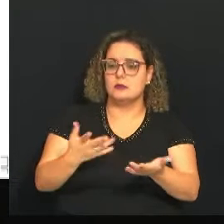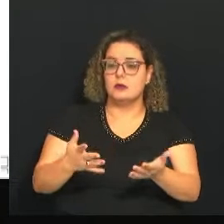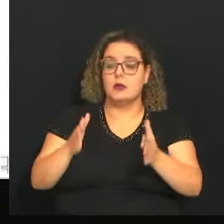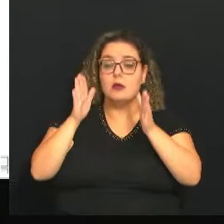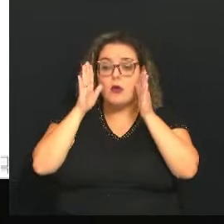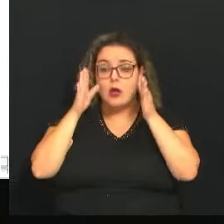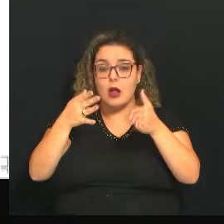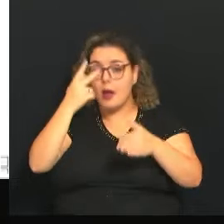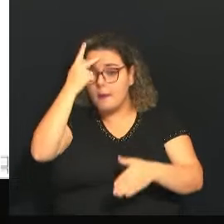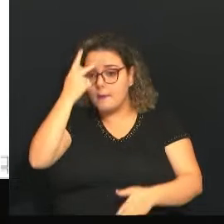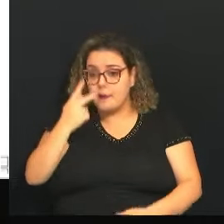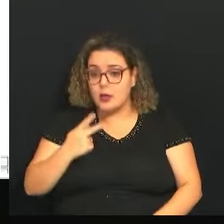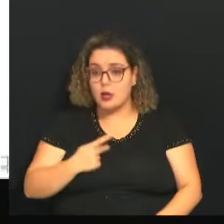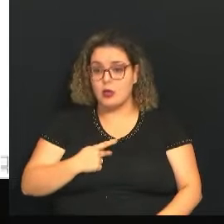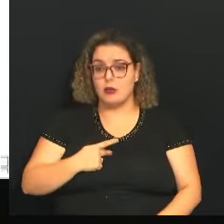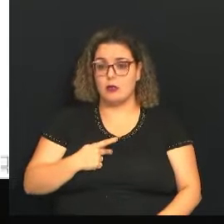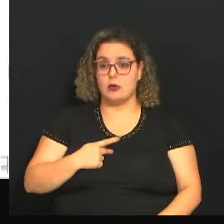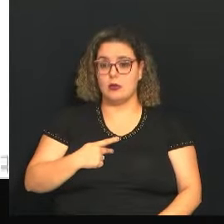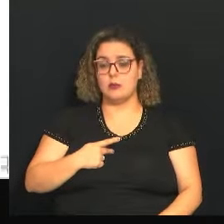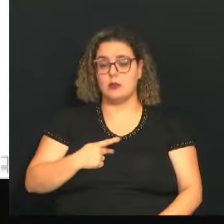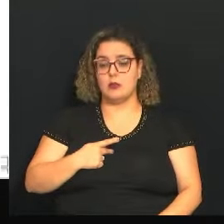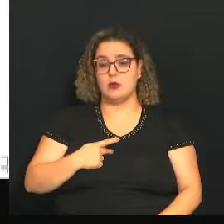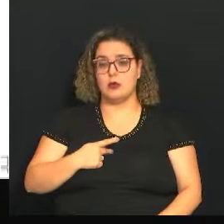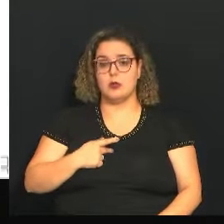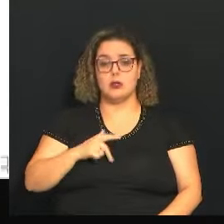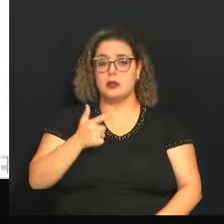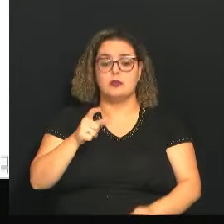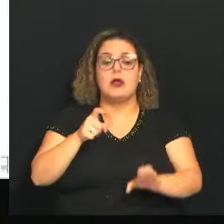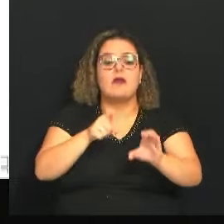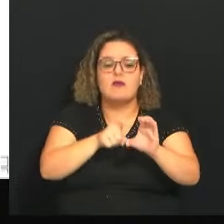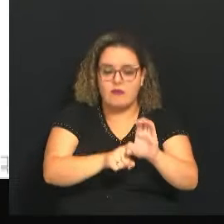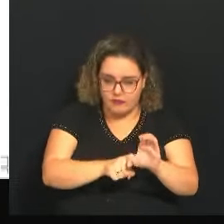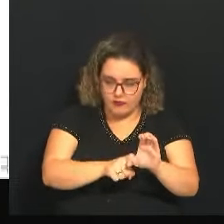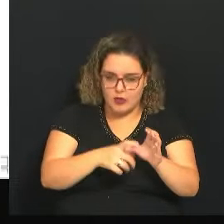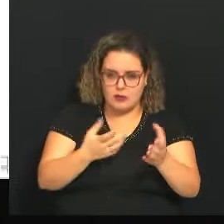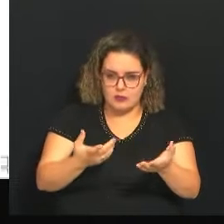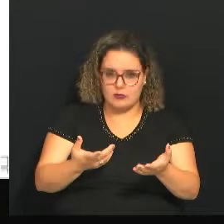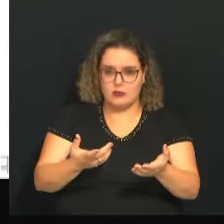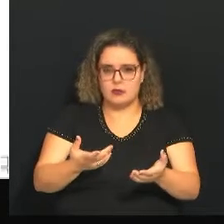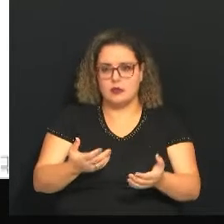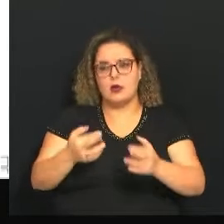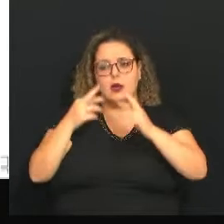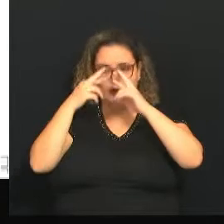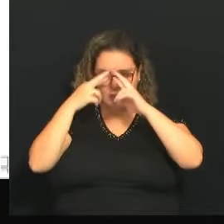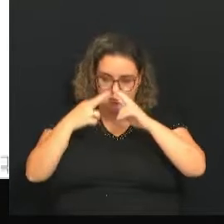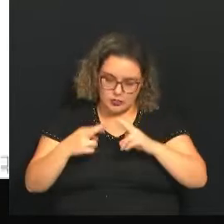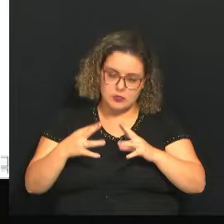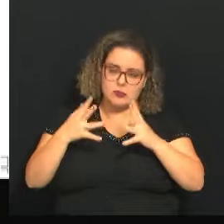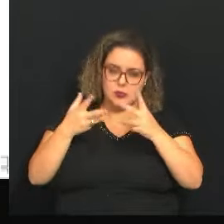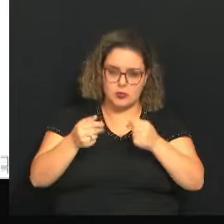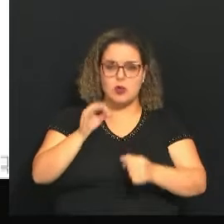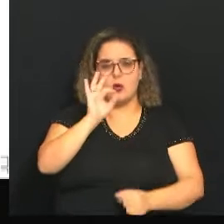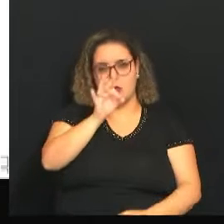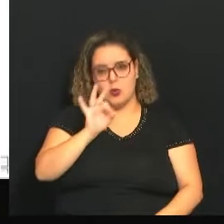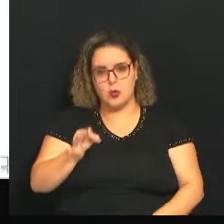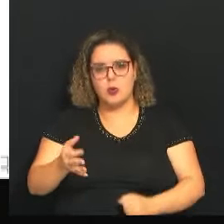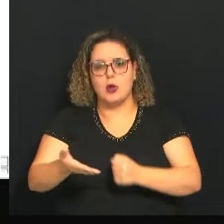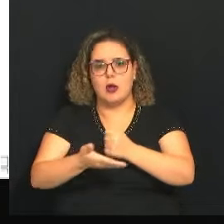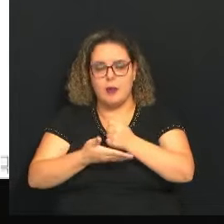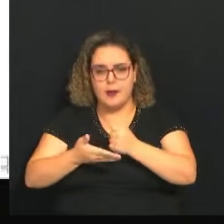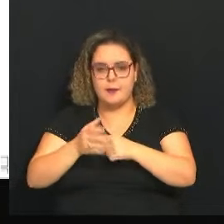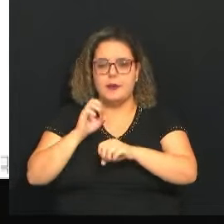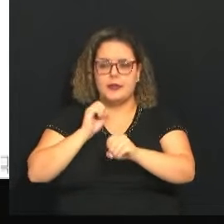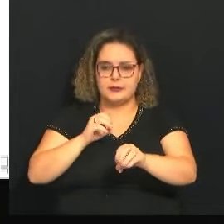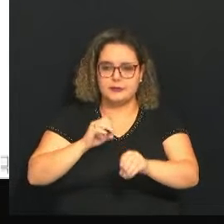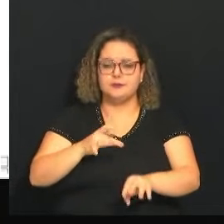própria, porque ela não tem vínculo, né? Ela, lógico, respeitando aí os percentuais mínimos da educação e da saúde